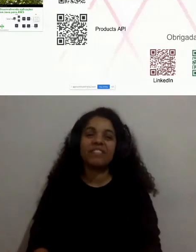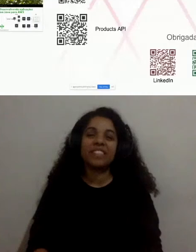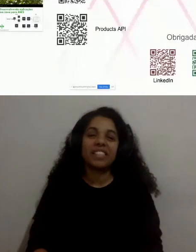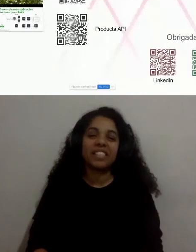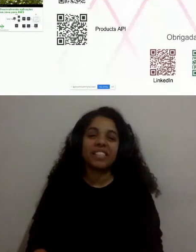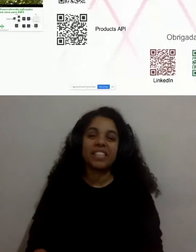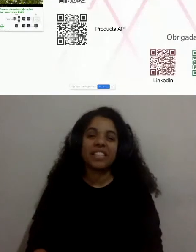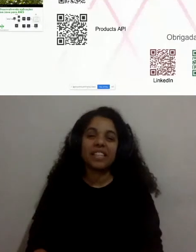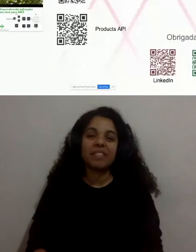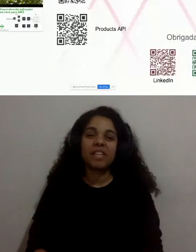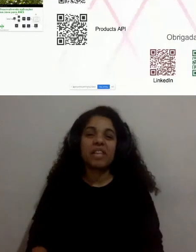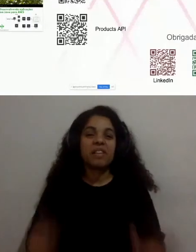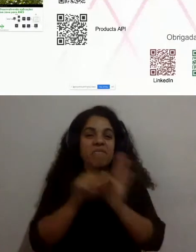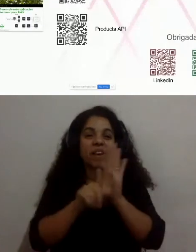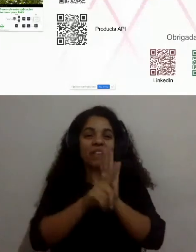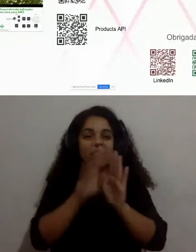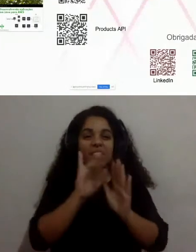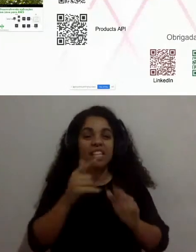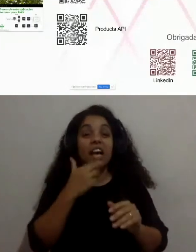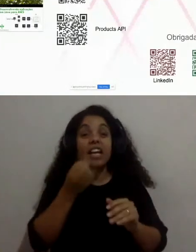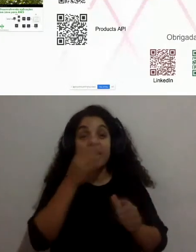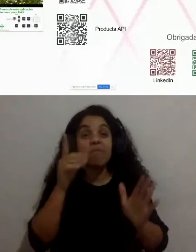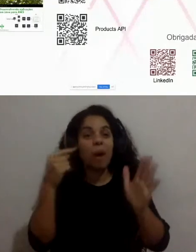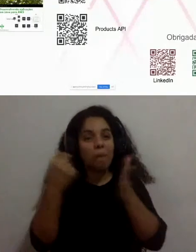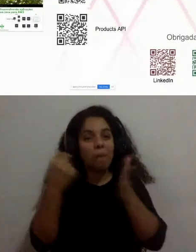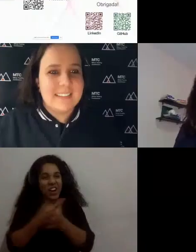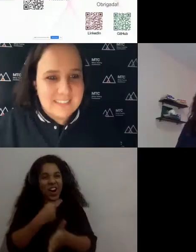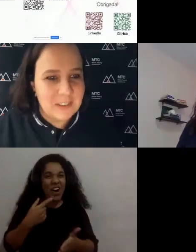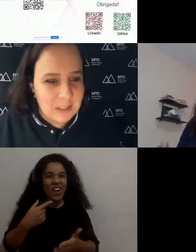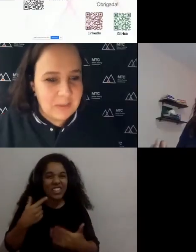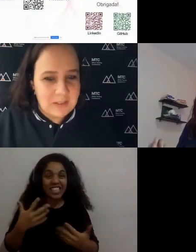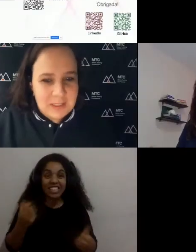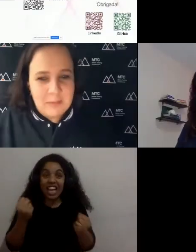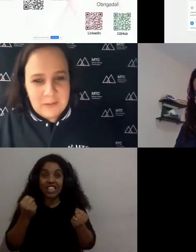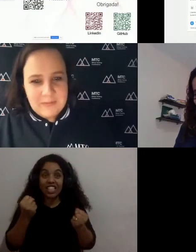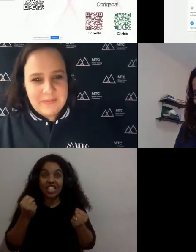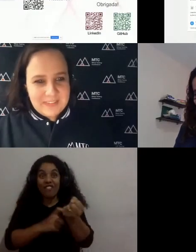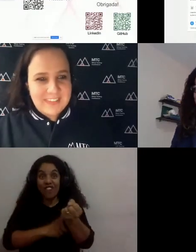Perguntas para a Isabel. Que bom, pergunta aí, gente. Nossa, tô nervosa.